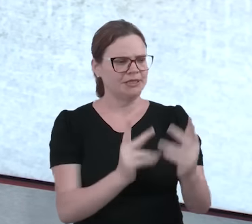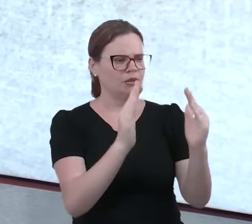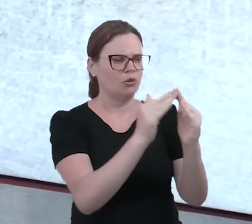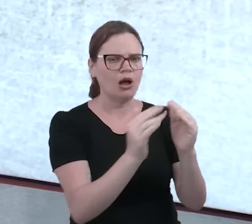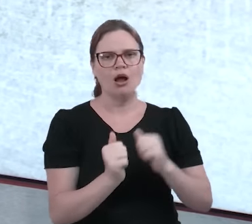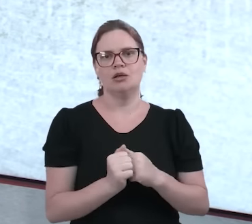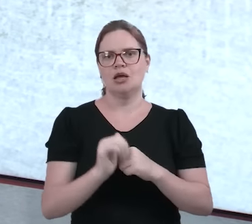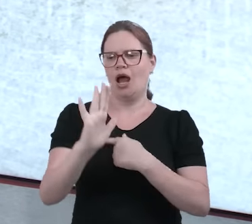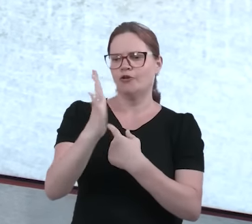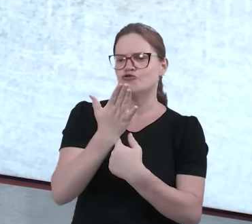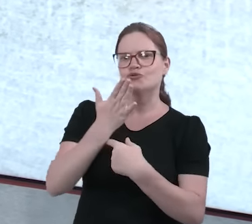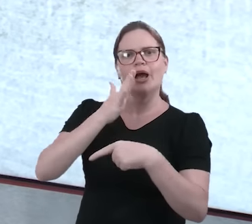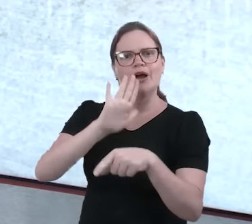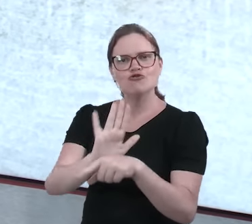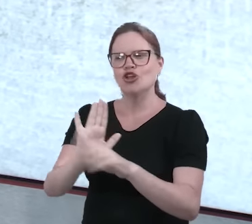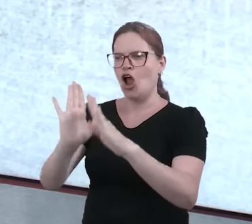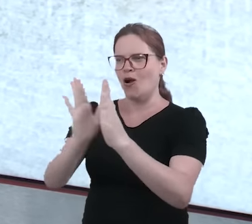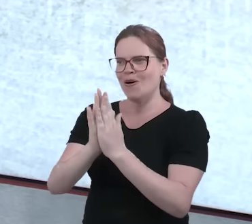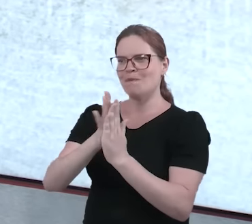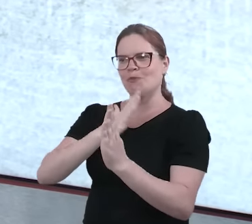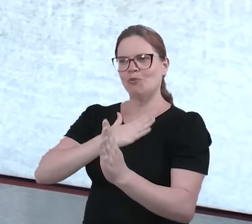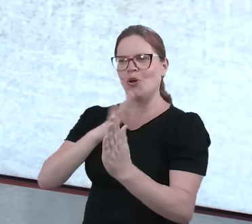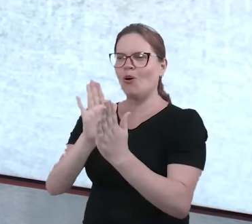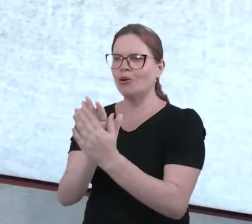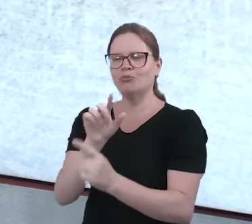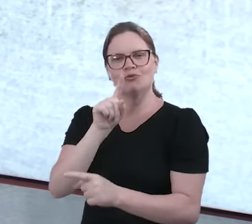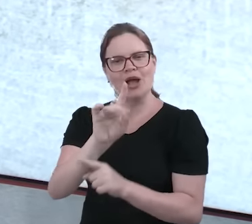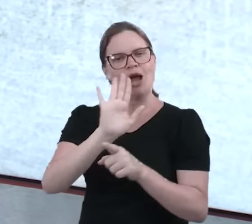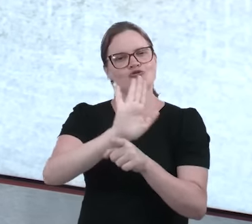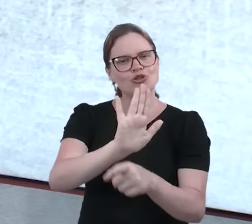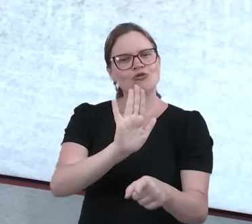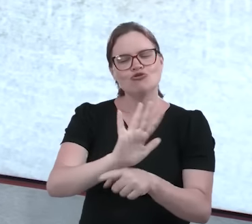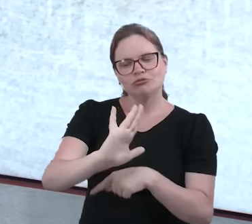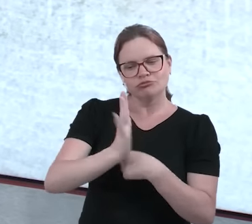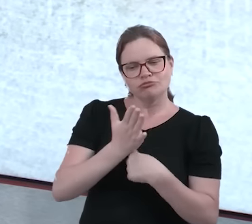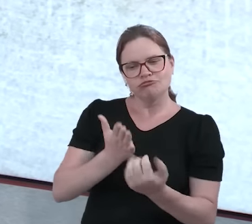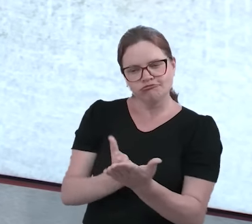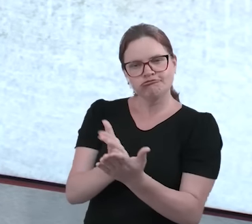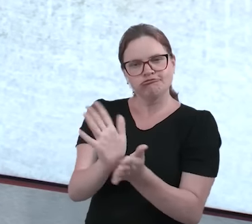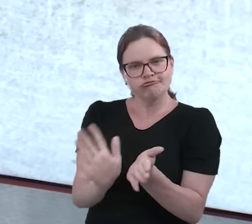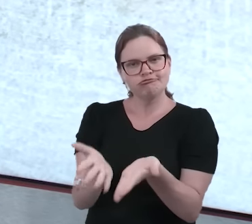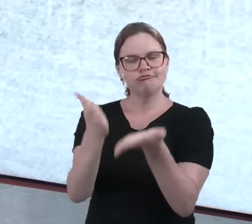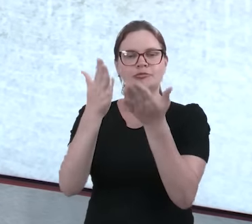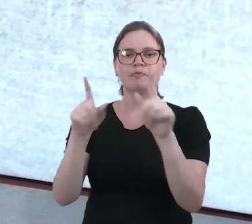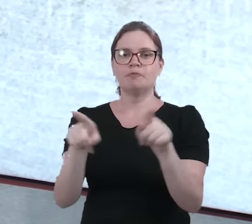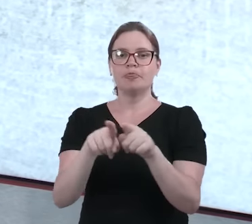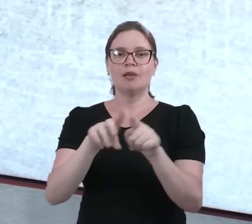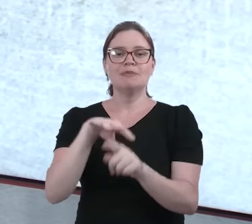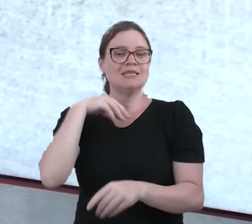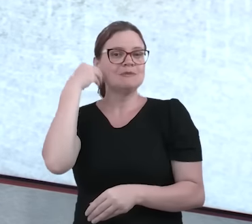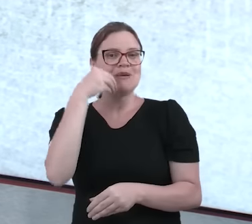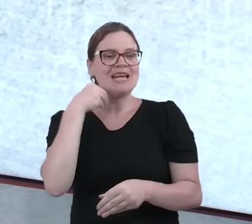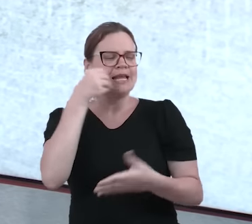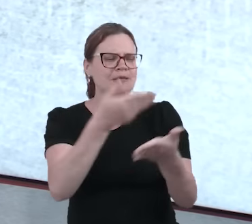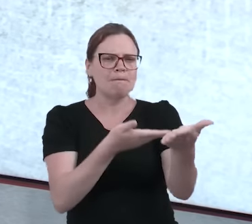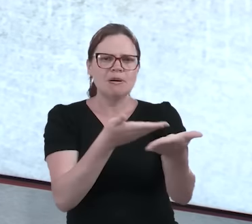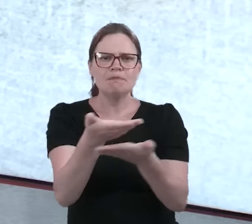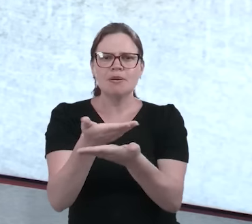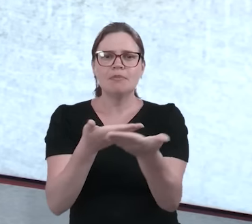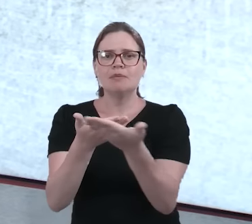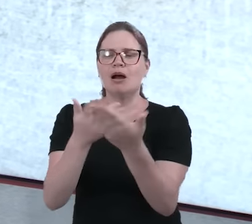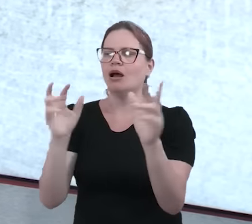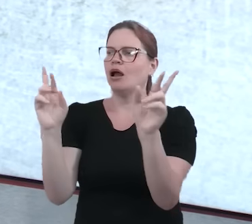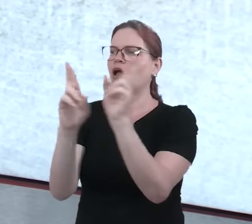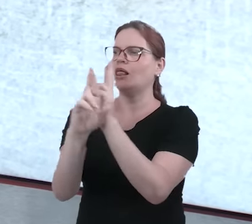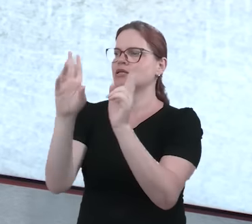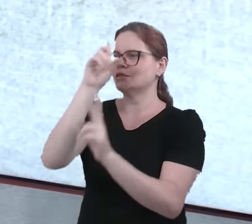ajudando uns aos outros a caminhar na presença de Deus. E mais, trocando experiências com Deus uns